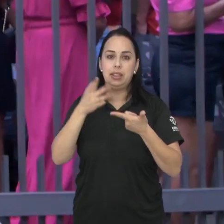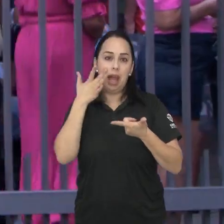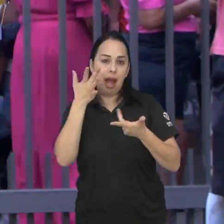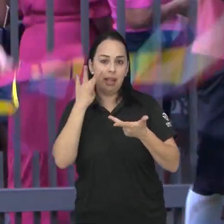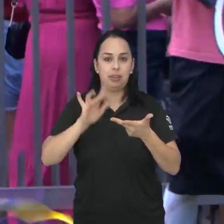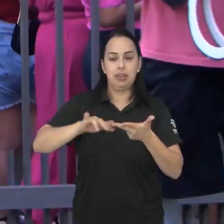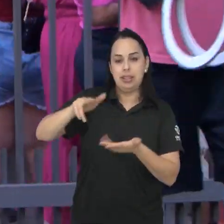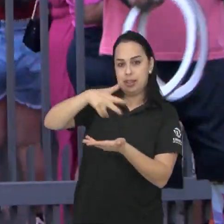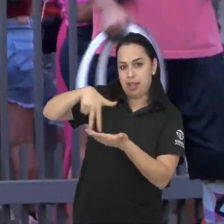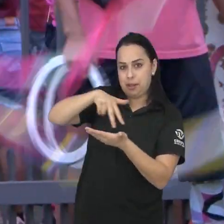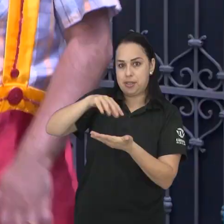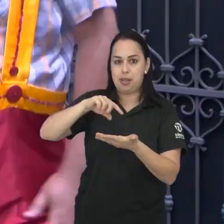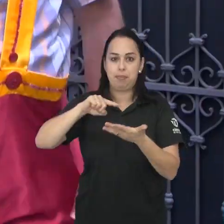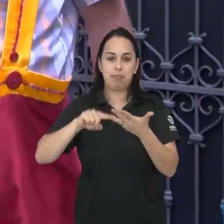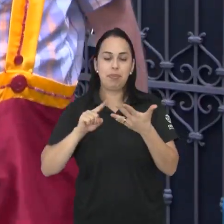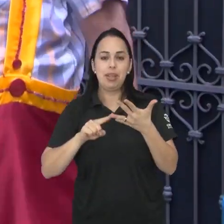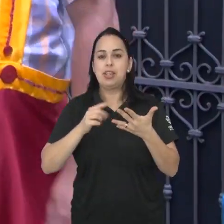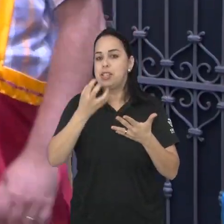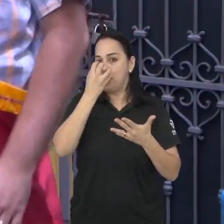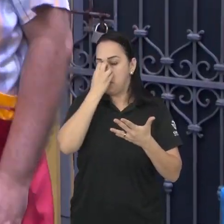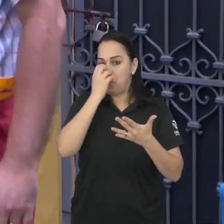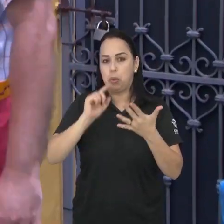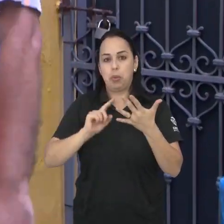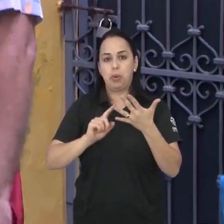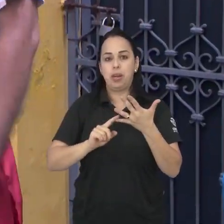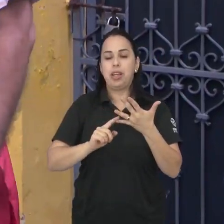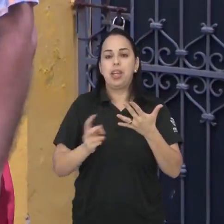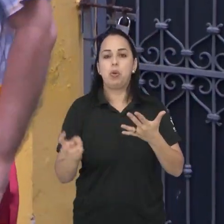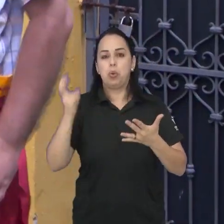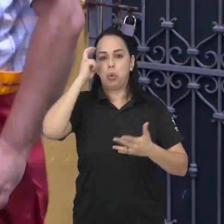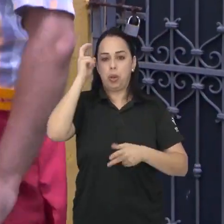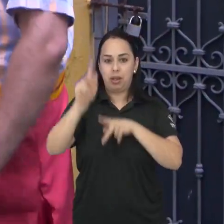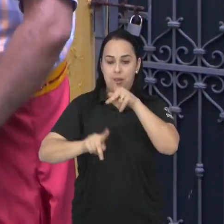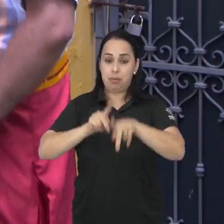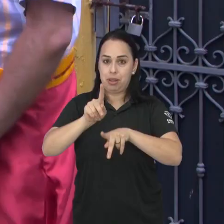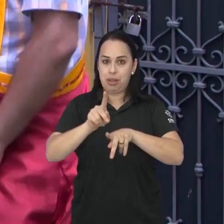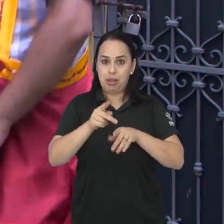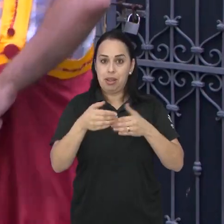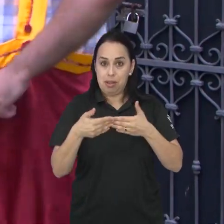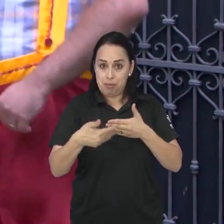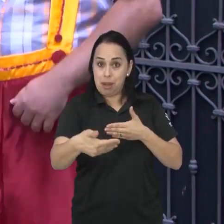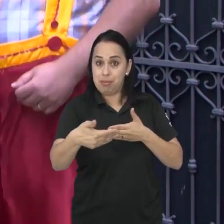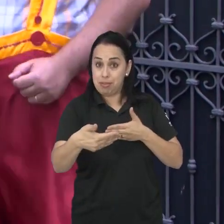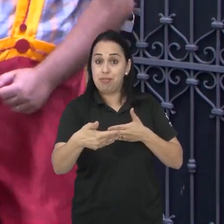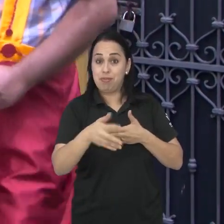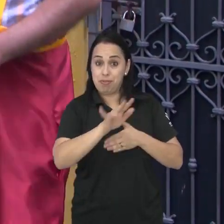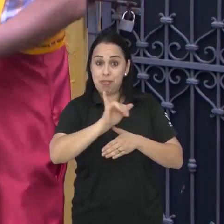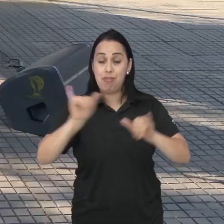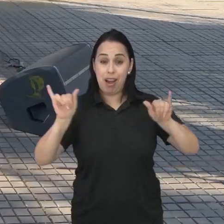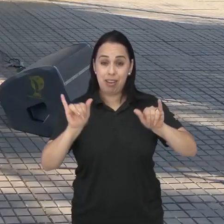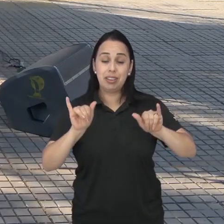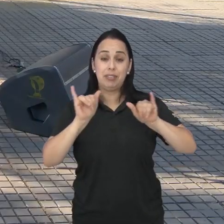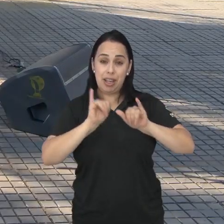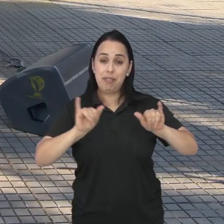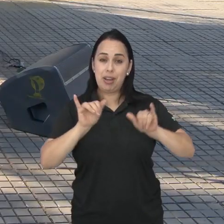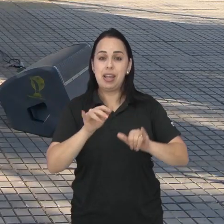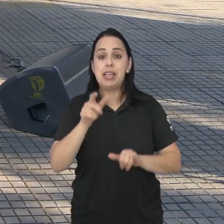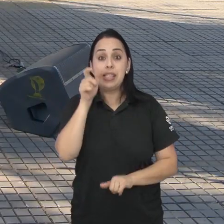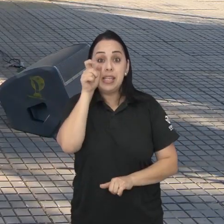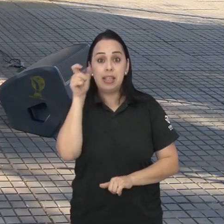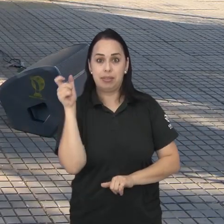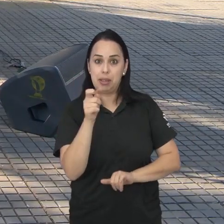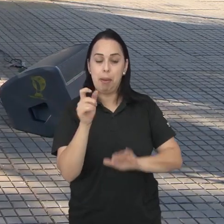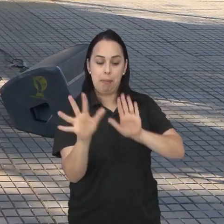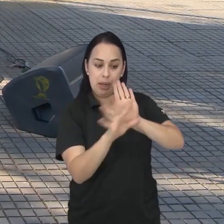teatro, dança, circo e cultura popular. Esses comunicados serão lançados ainda neste semestre e quem estiver